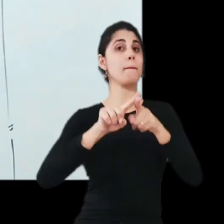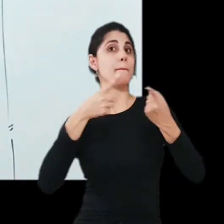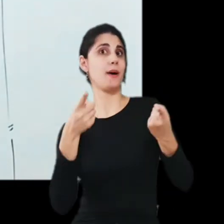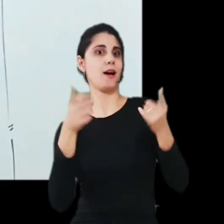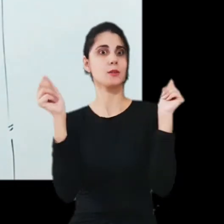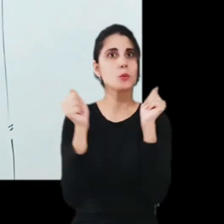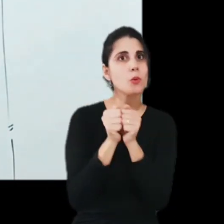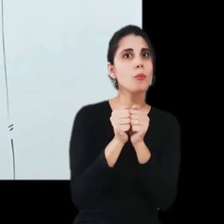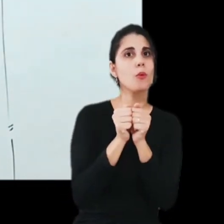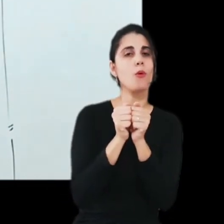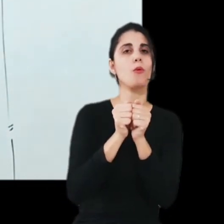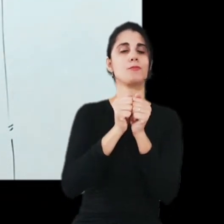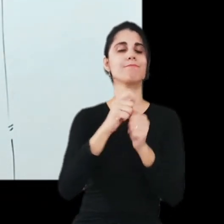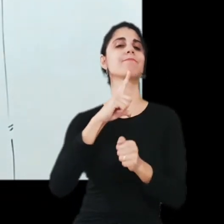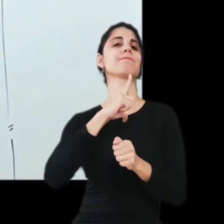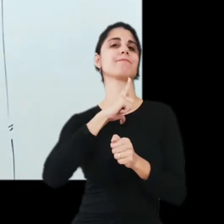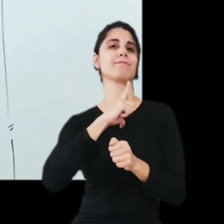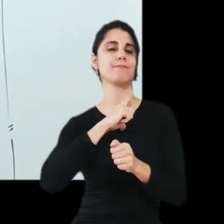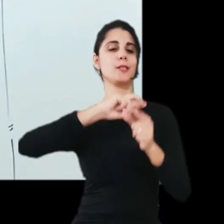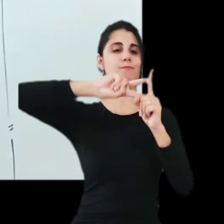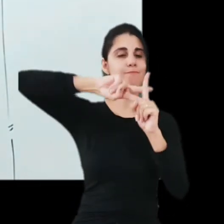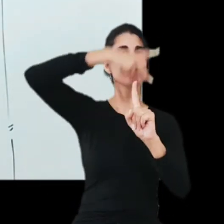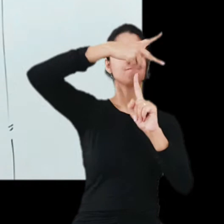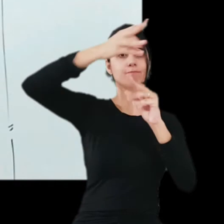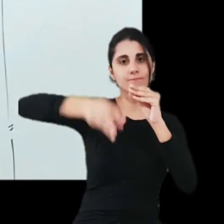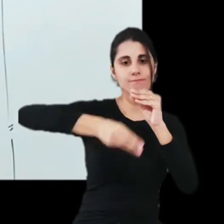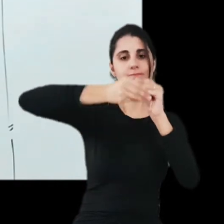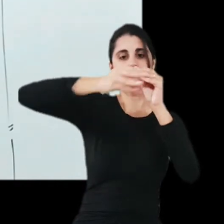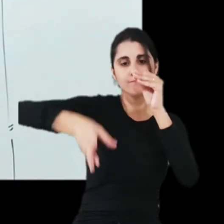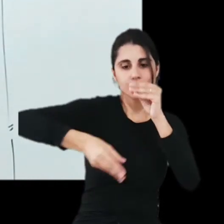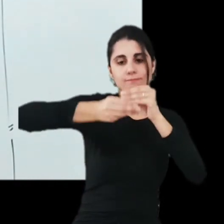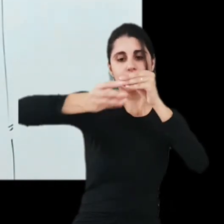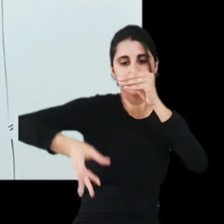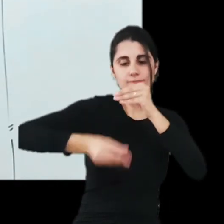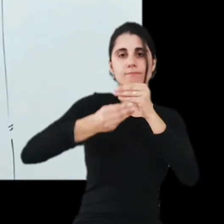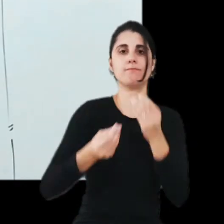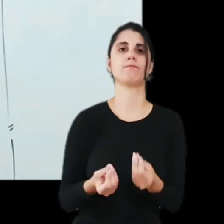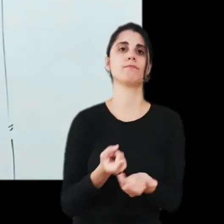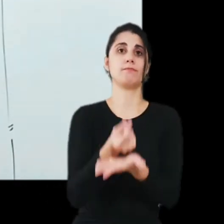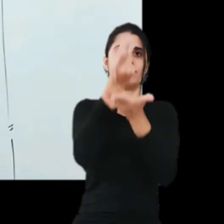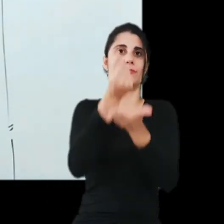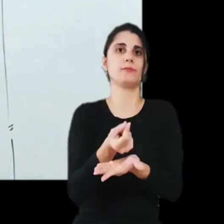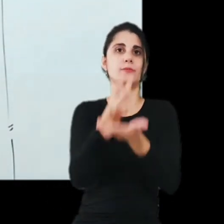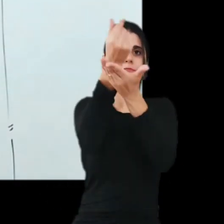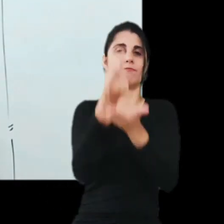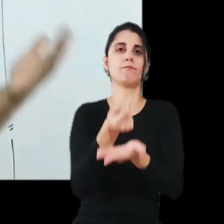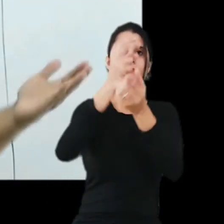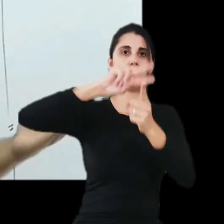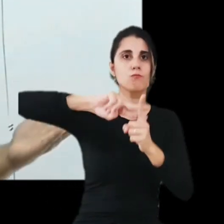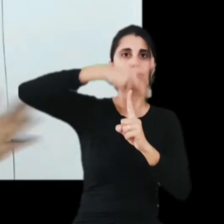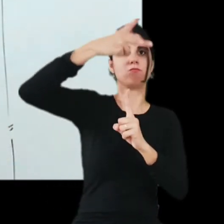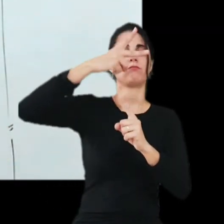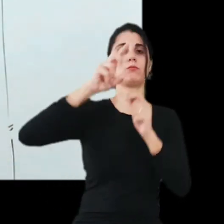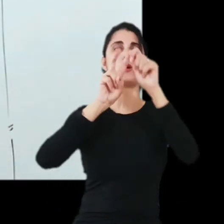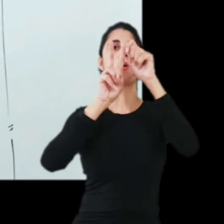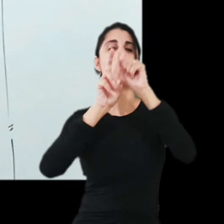Já os juros compostos, o juro que eu recebi em um período, eu incorporo ao capital para render mais juros em um próximo